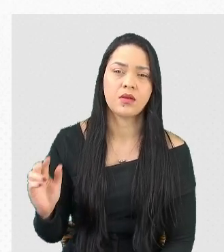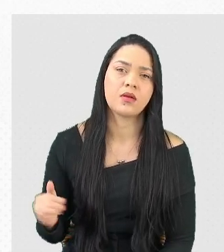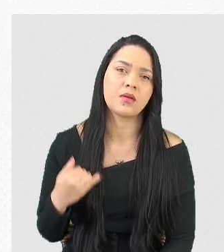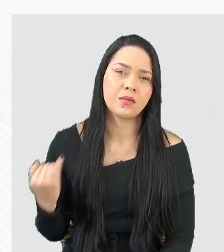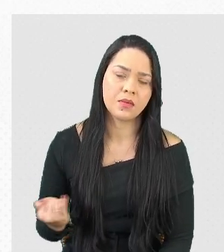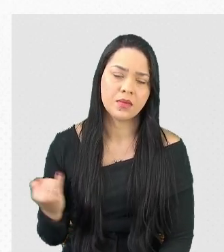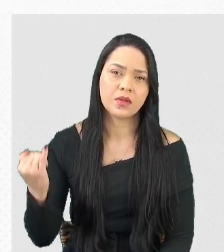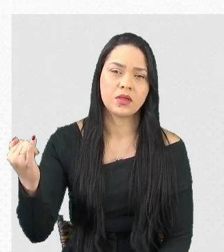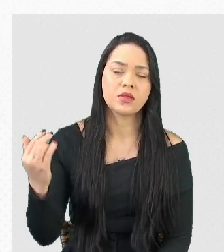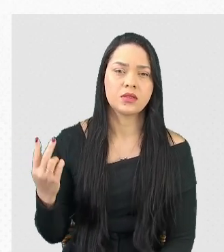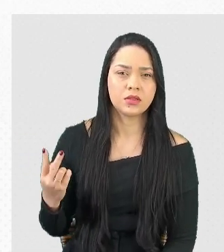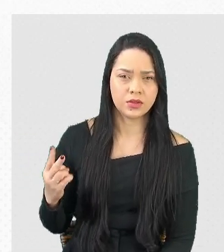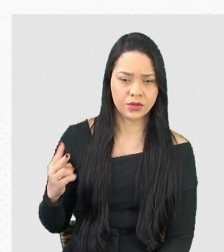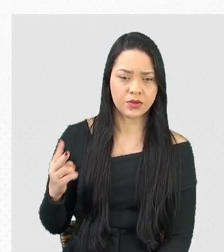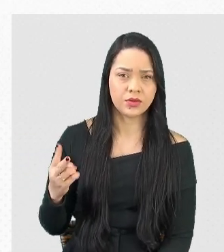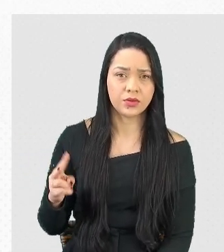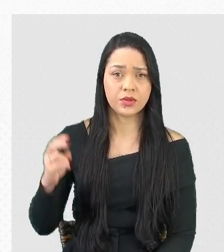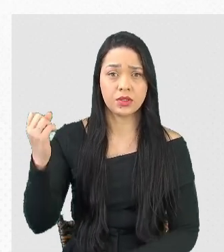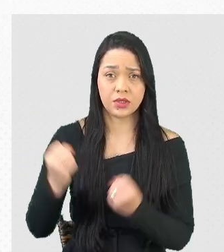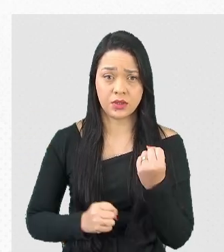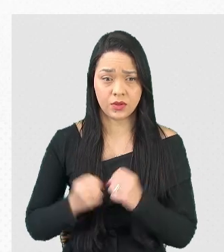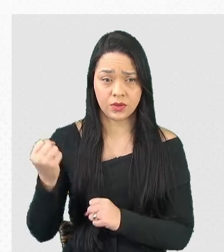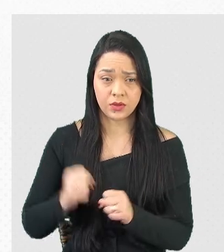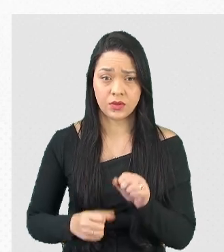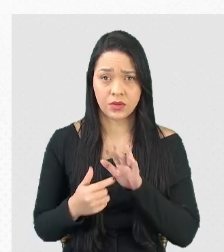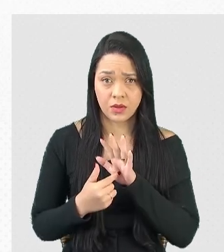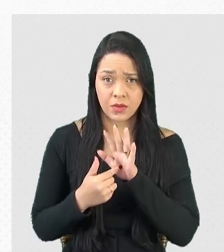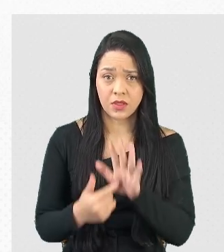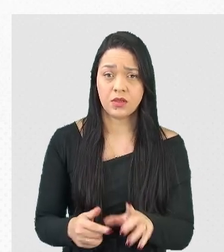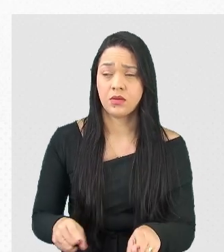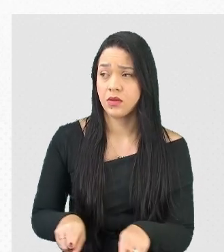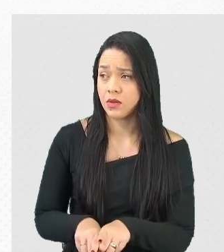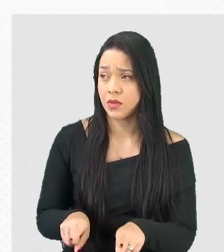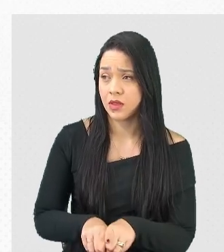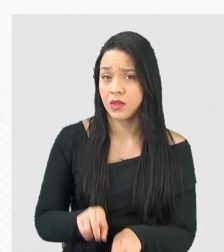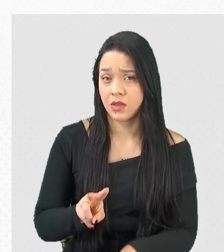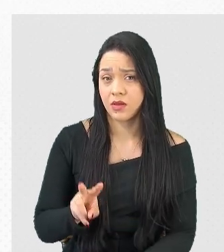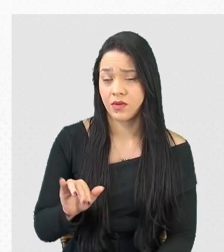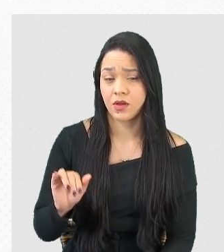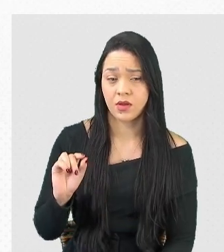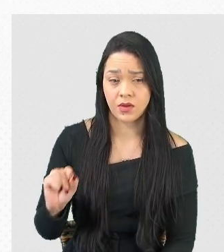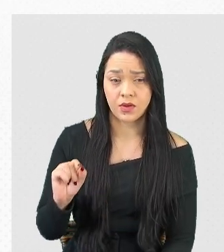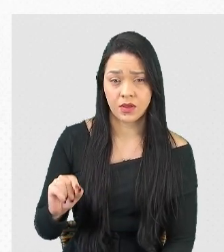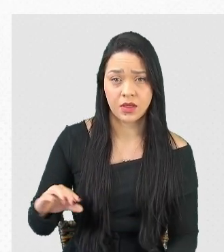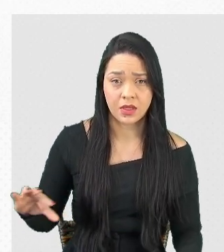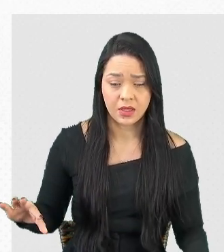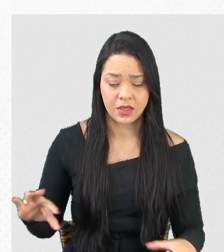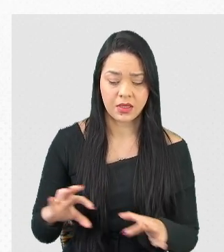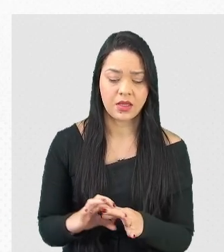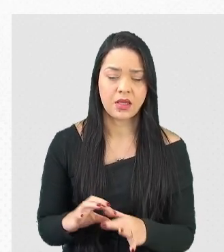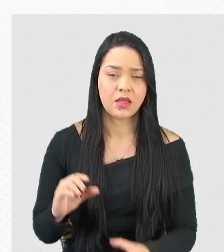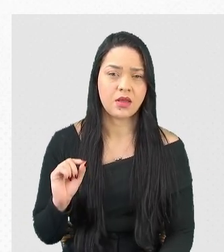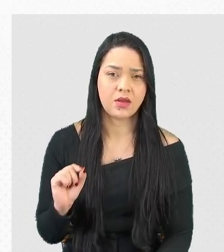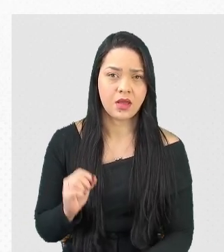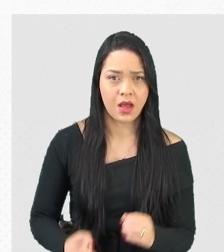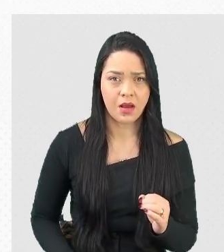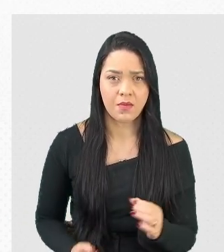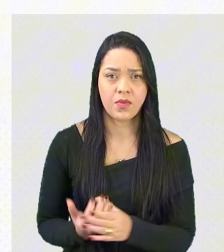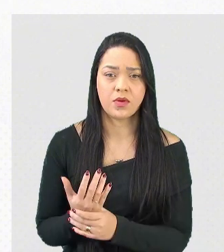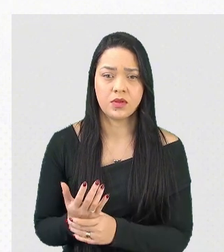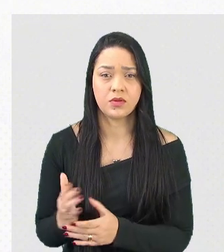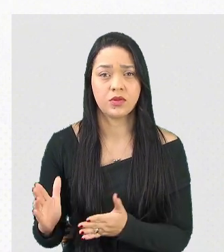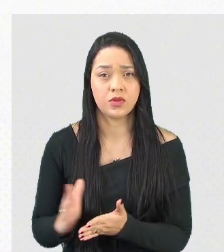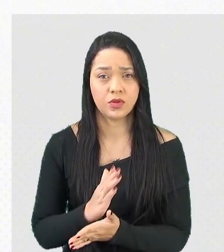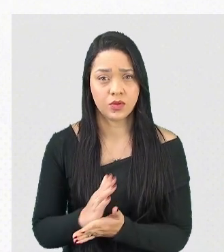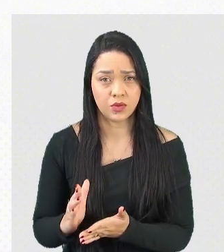aquelas que vão estar diretamente ligadas, né, à produção de alguma mercadoria, mas como também, né, a produção